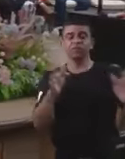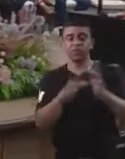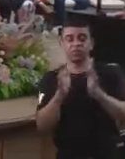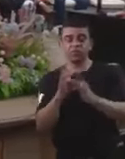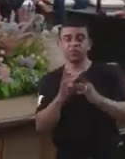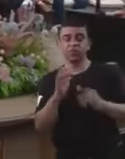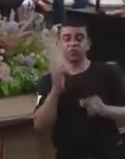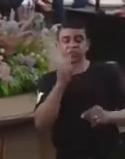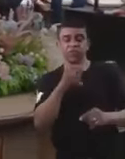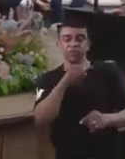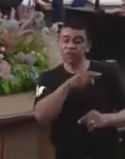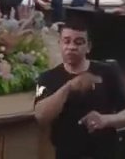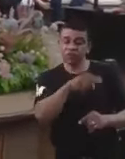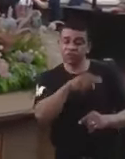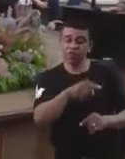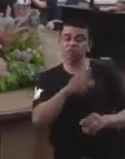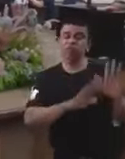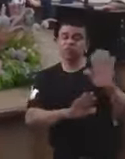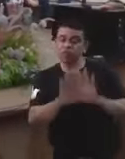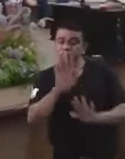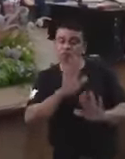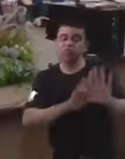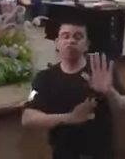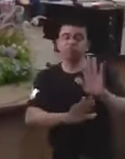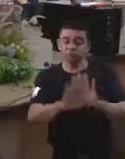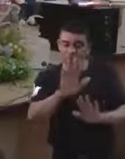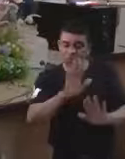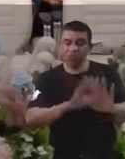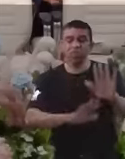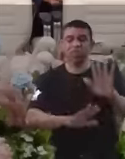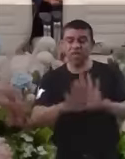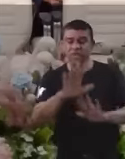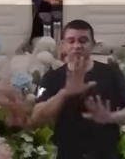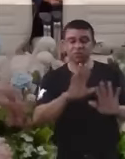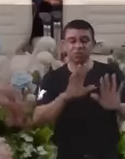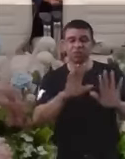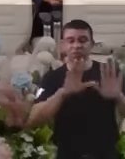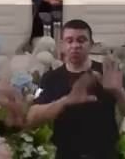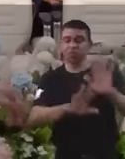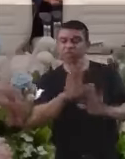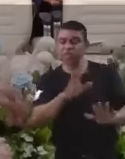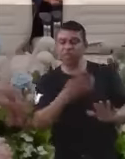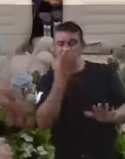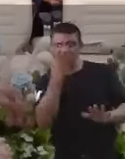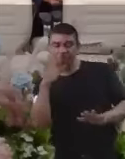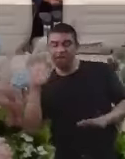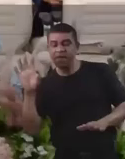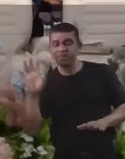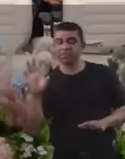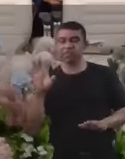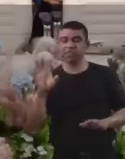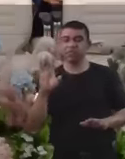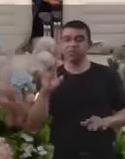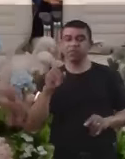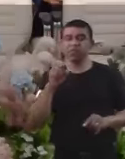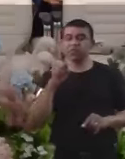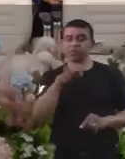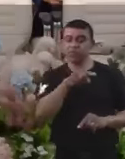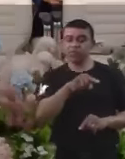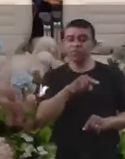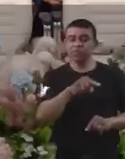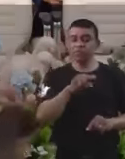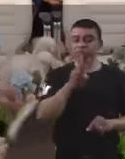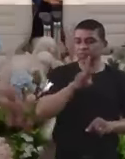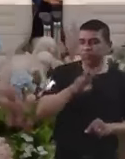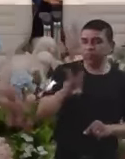a hipocrisia, cuidado com as máscaras. Não vejam o ministério como um palco, onde